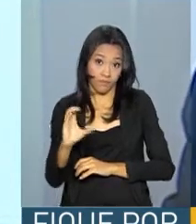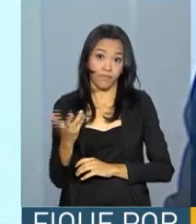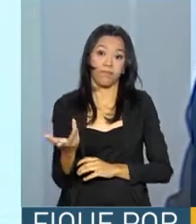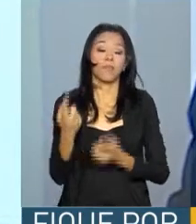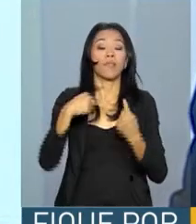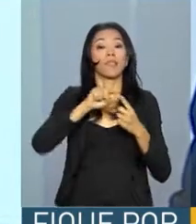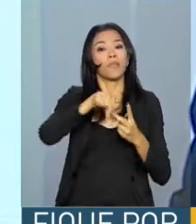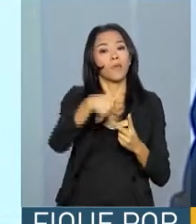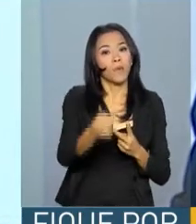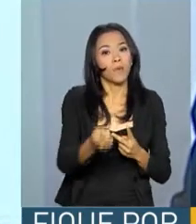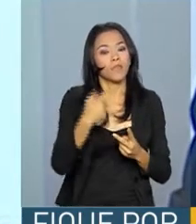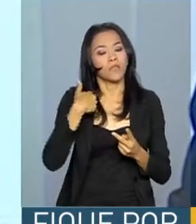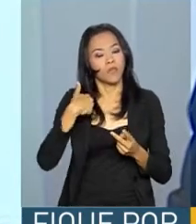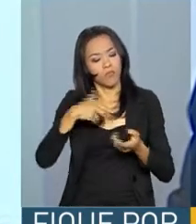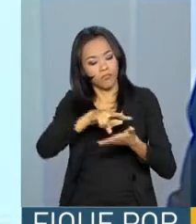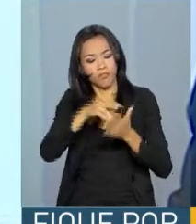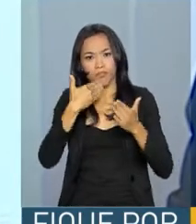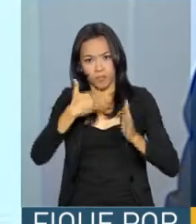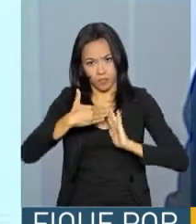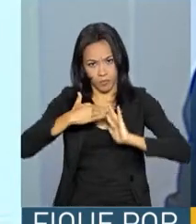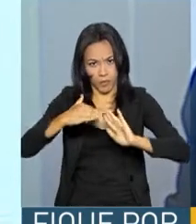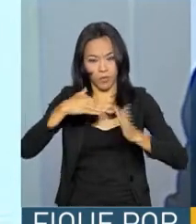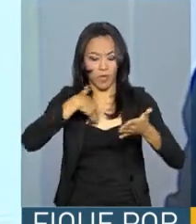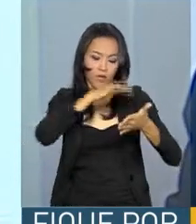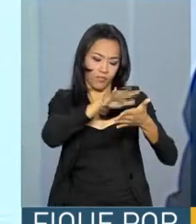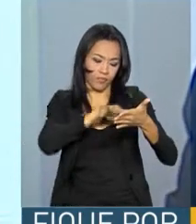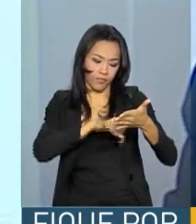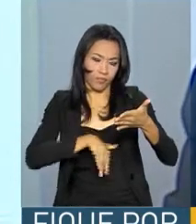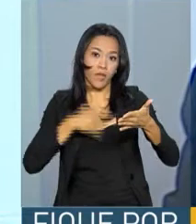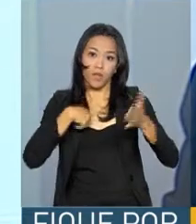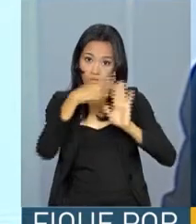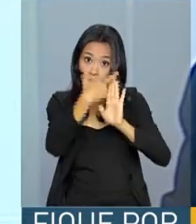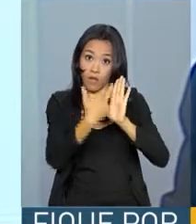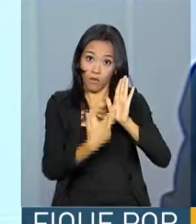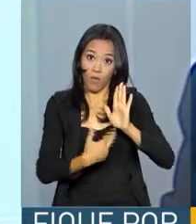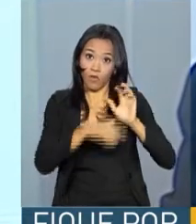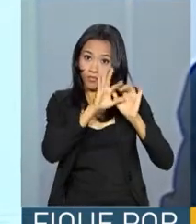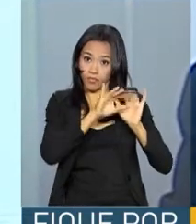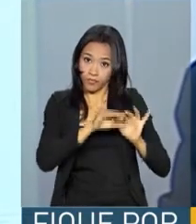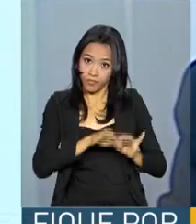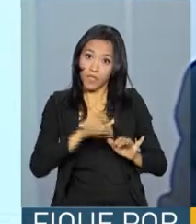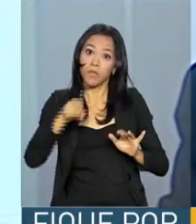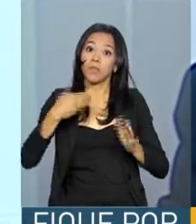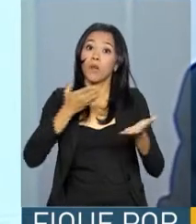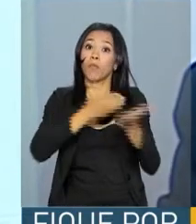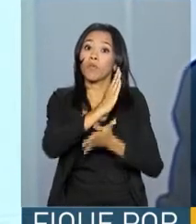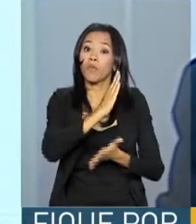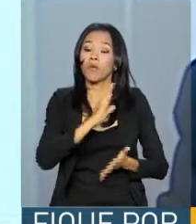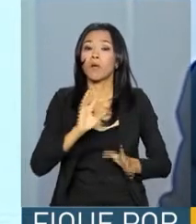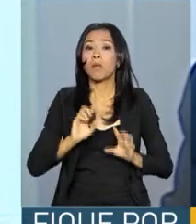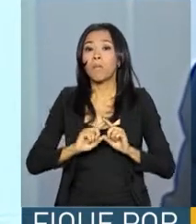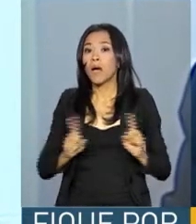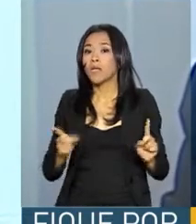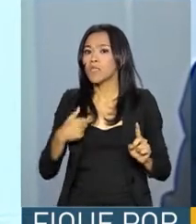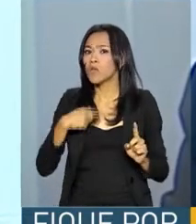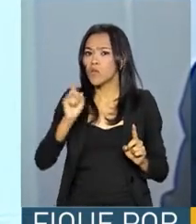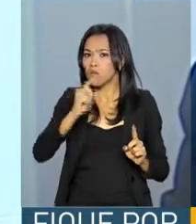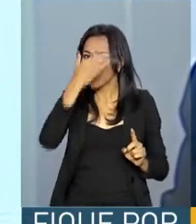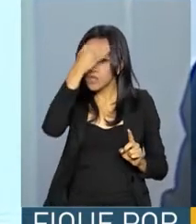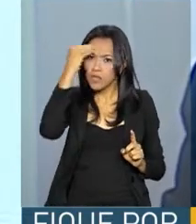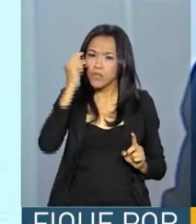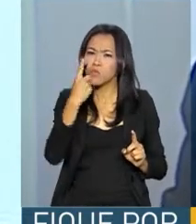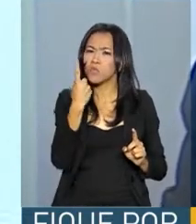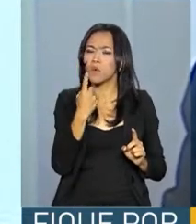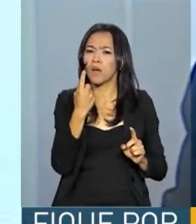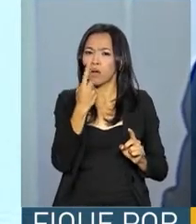pediu que eu relatasse, e eu fiz o relatório, que acabou sendo aprovado, e eu não me esqueci de uma afirmação dele,